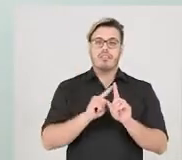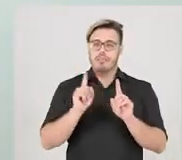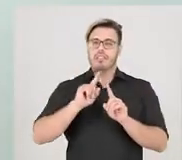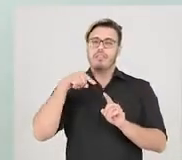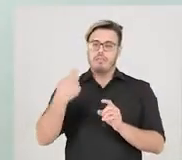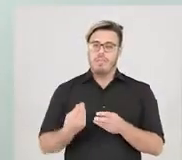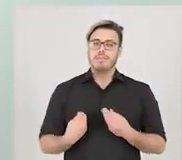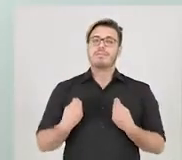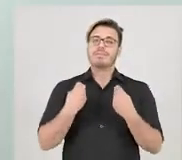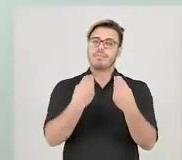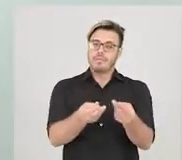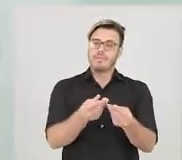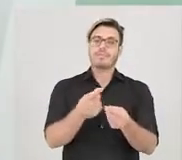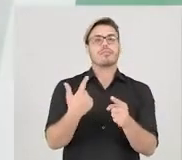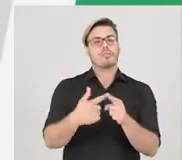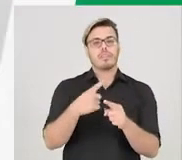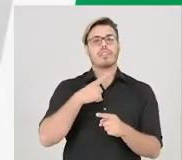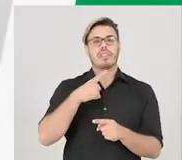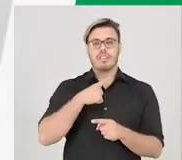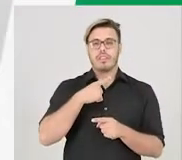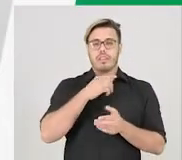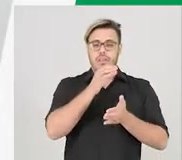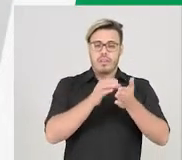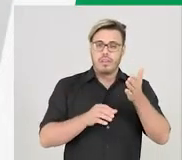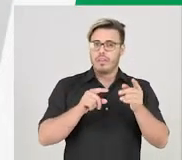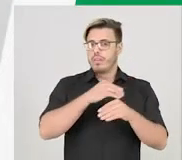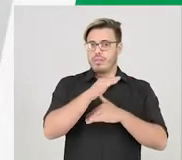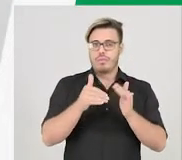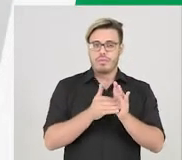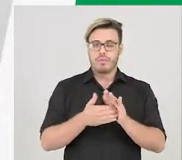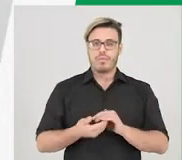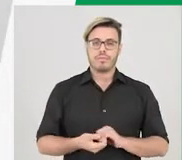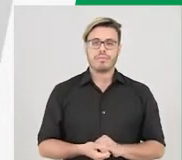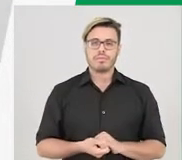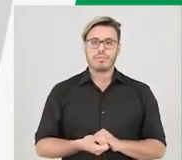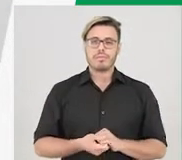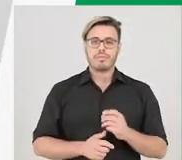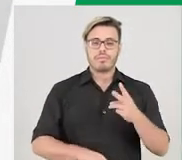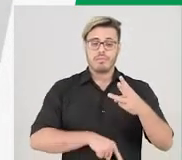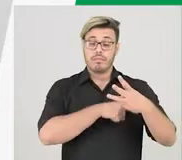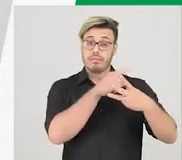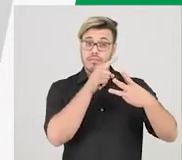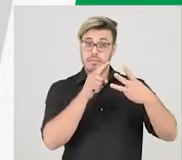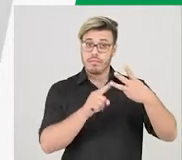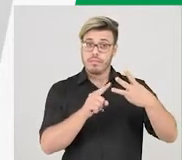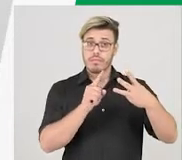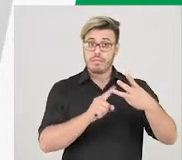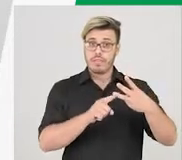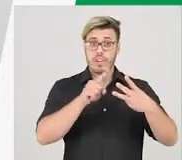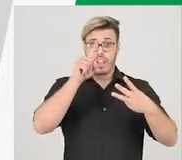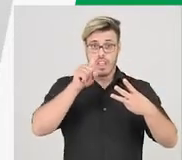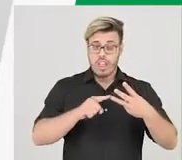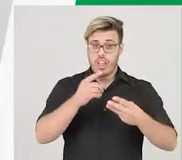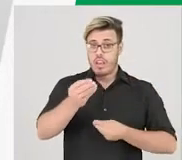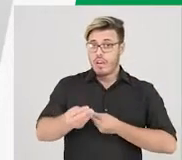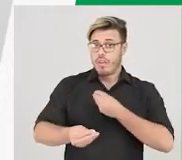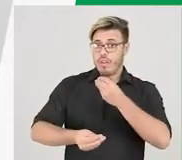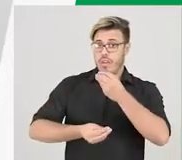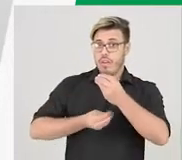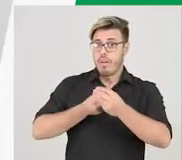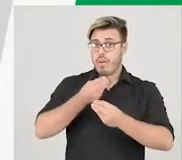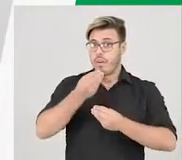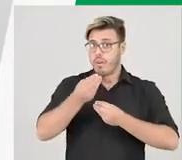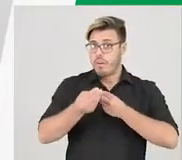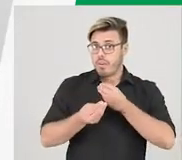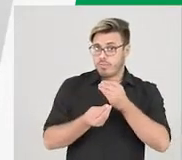nível 3 é onde ocorre a intervenção e, a partir dos objetivos propostos, a reavaliação do desempenho do